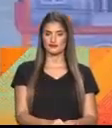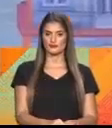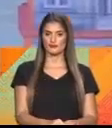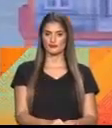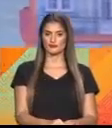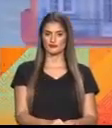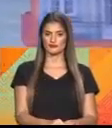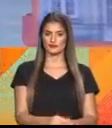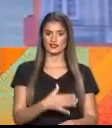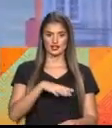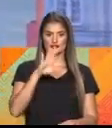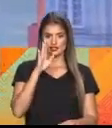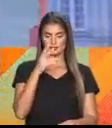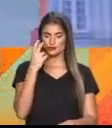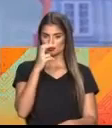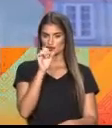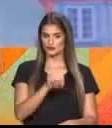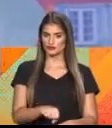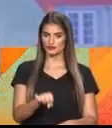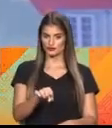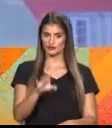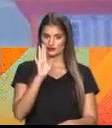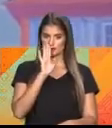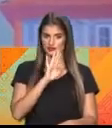perder. Quero saber dos teus olhos se é